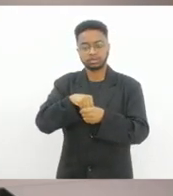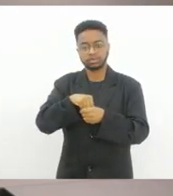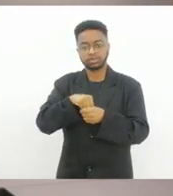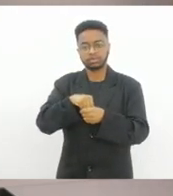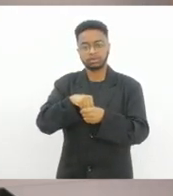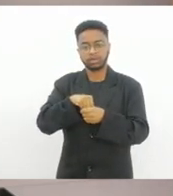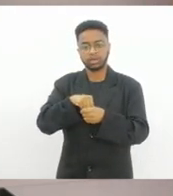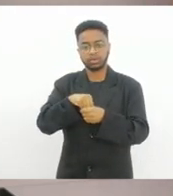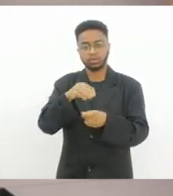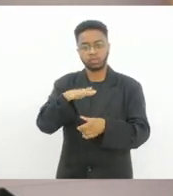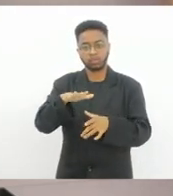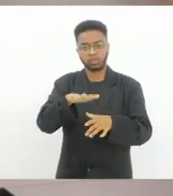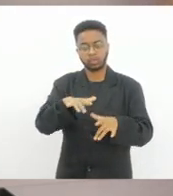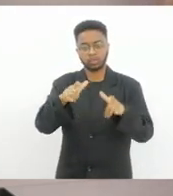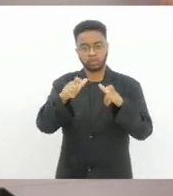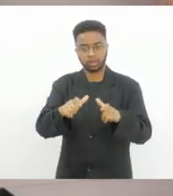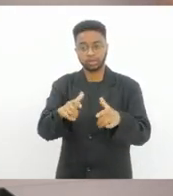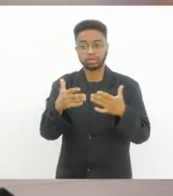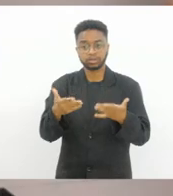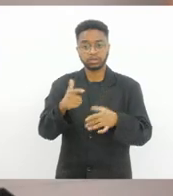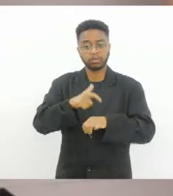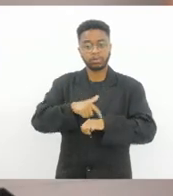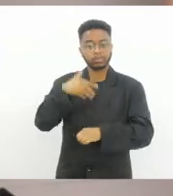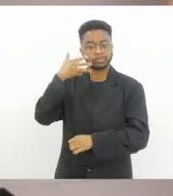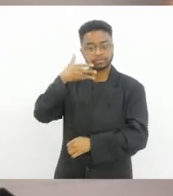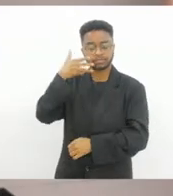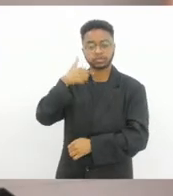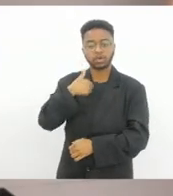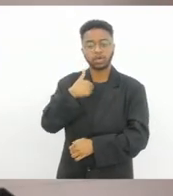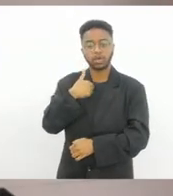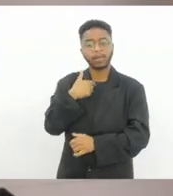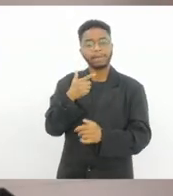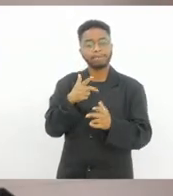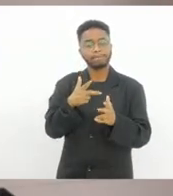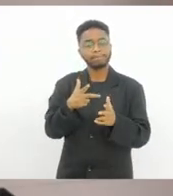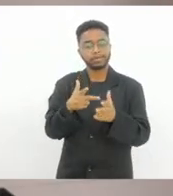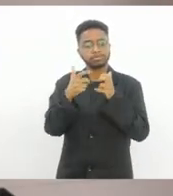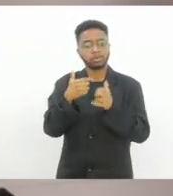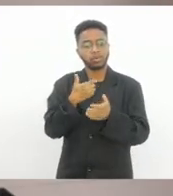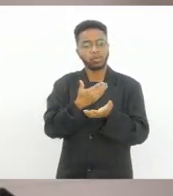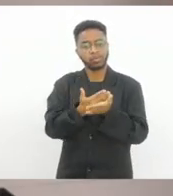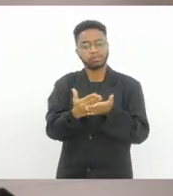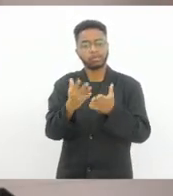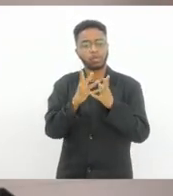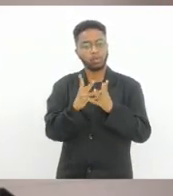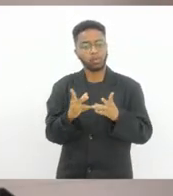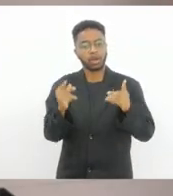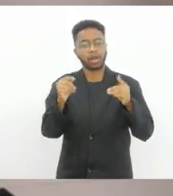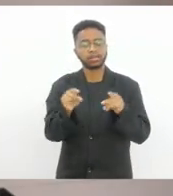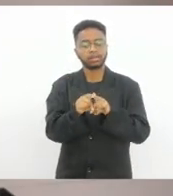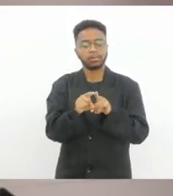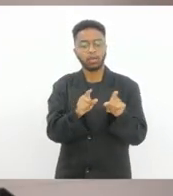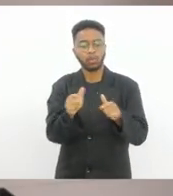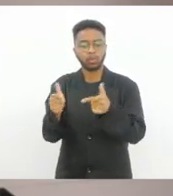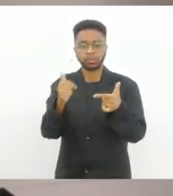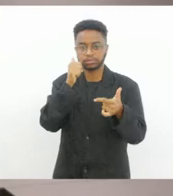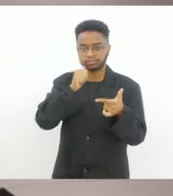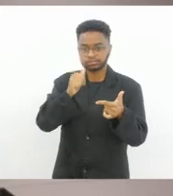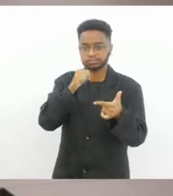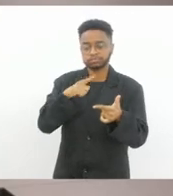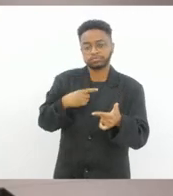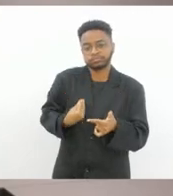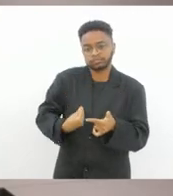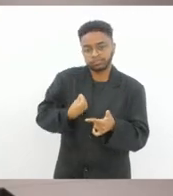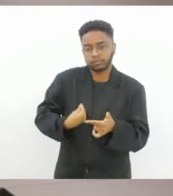do equipamento. E nessas falas eu vi que eu comecei a me curar. E eu comecei a falar. E as mulheres que estavam lá no Ceão,